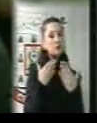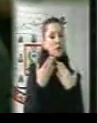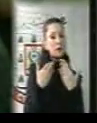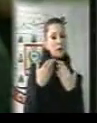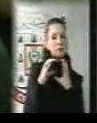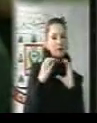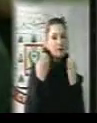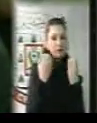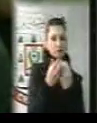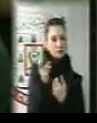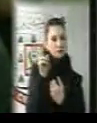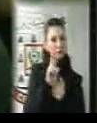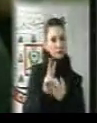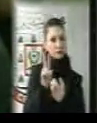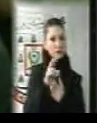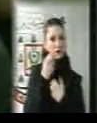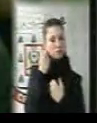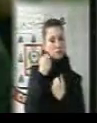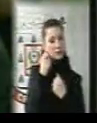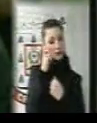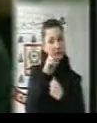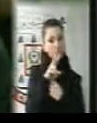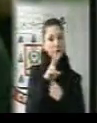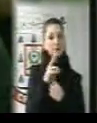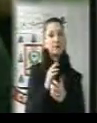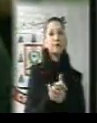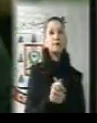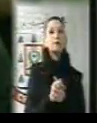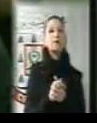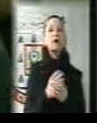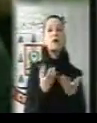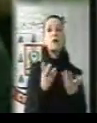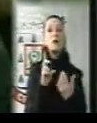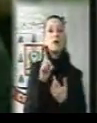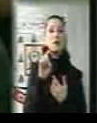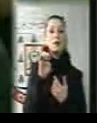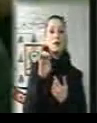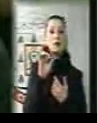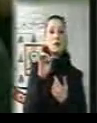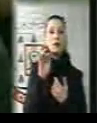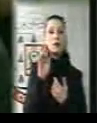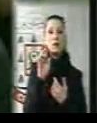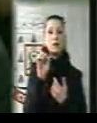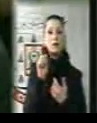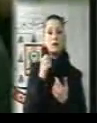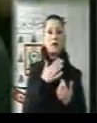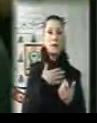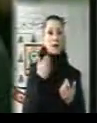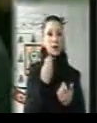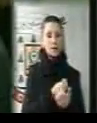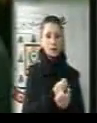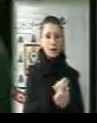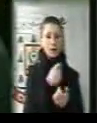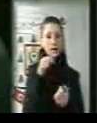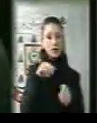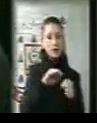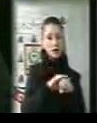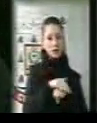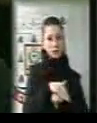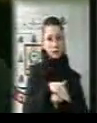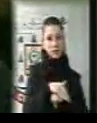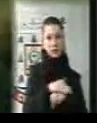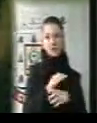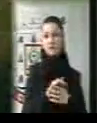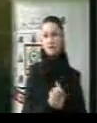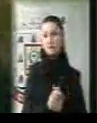como os senhores e as senhoras vereadores. Eu acho que a maior demonstração que o DEINFRA está tendo é com a minha presença nessa noite de hoje aqui.